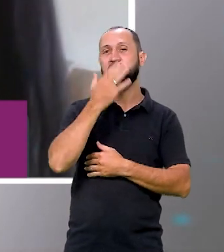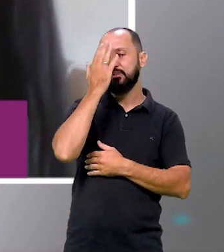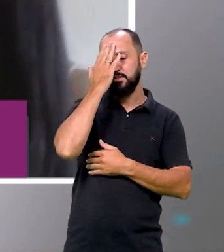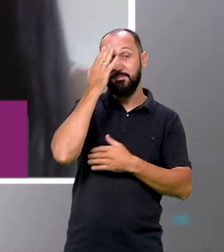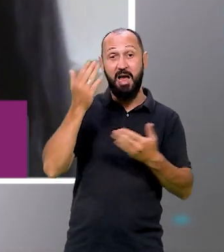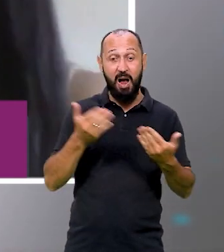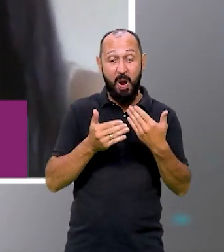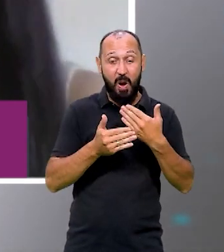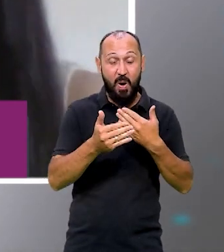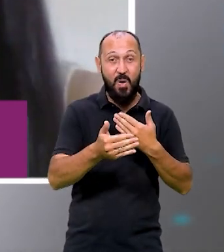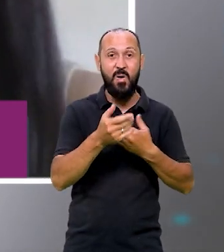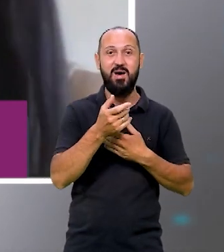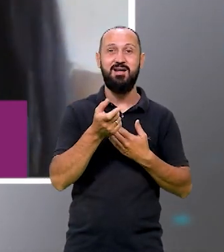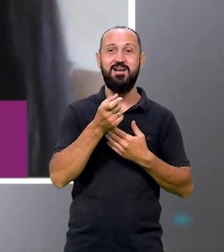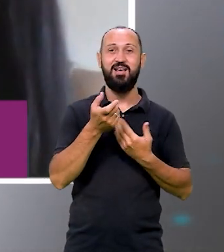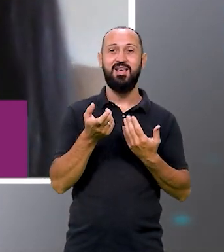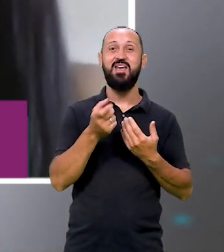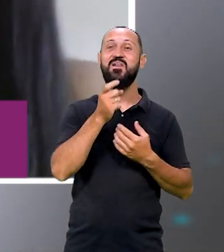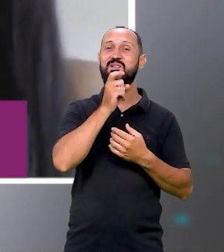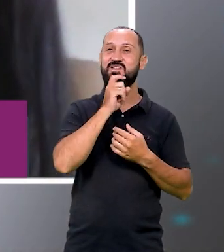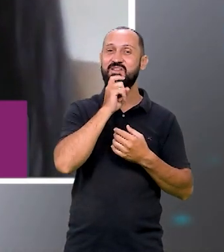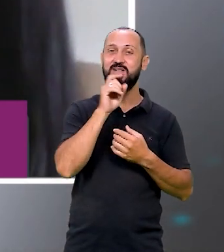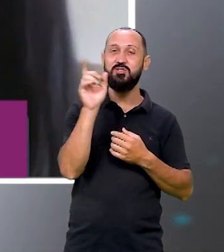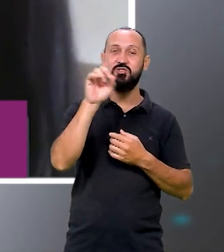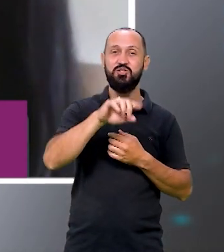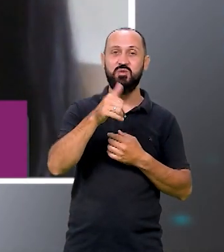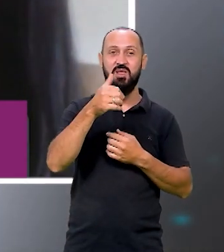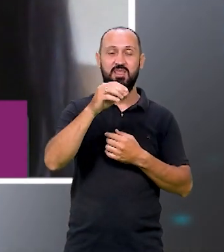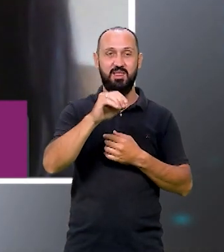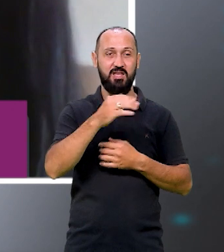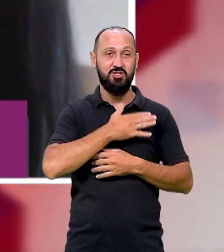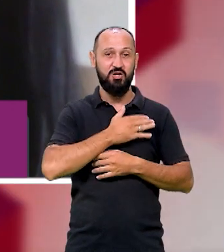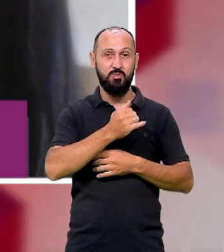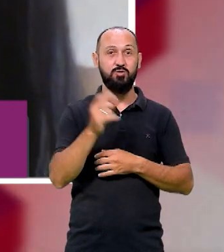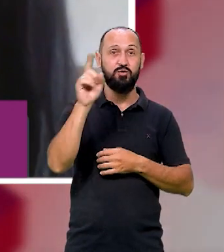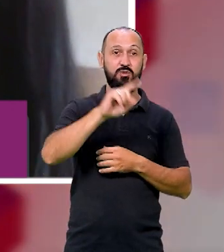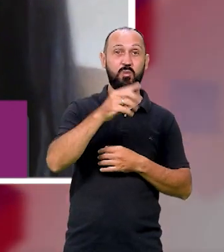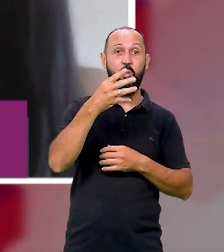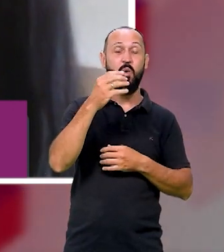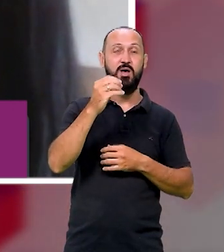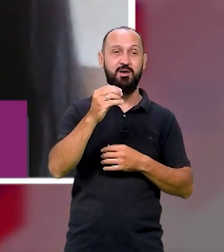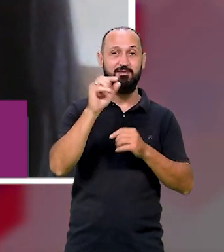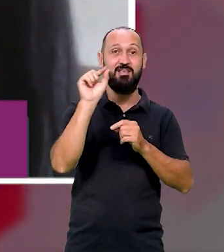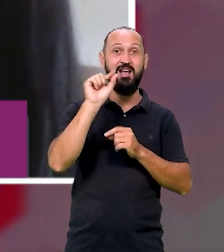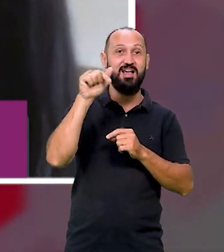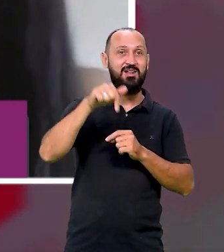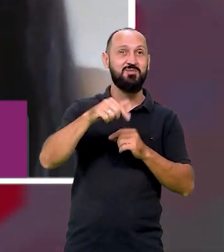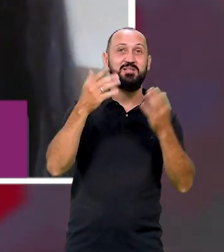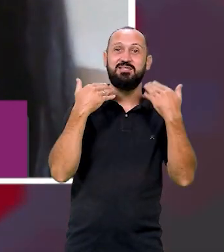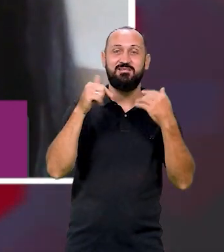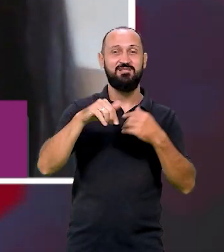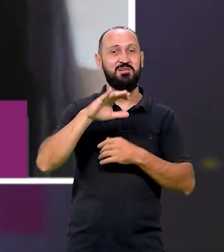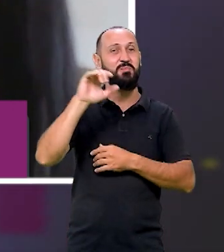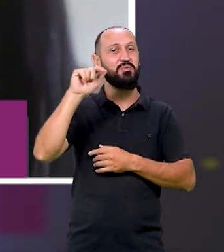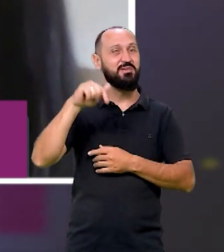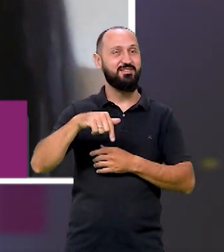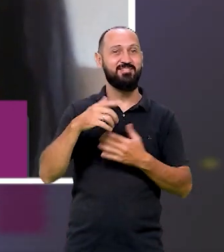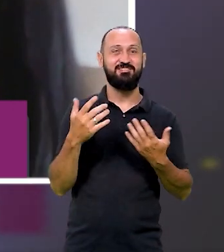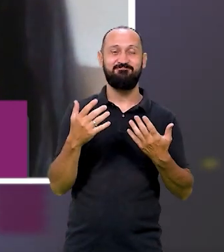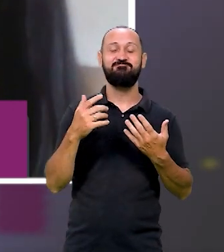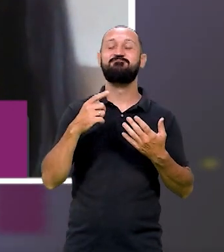enfrentando, apesar de ser inverno. No último dia 10 de agosto, nós batemos aí a marca de 40 graus em Campo